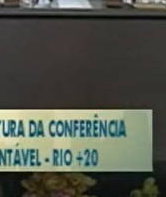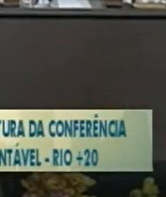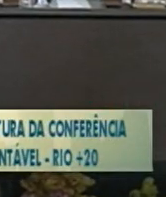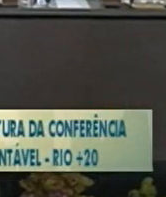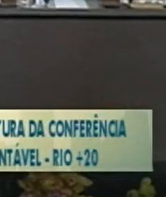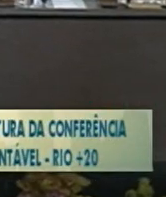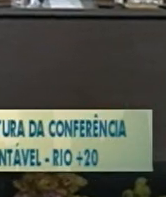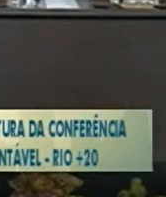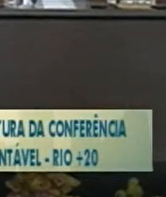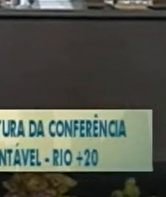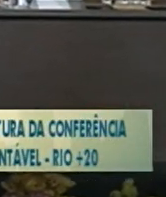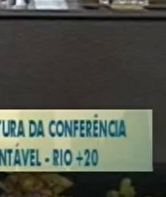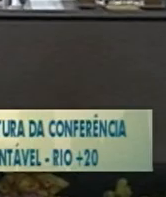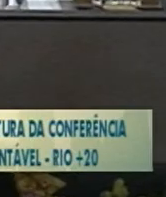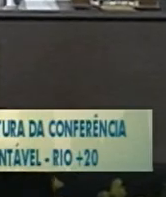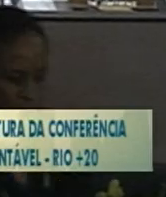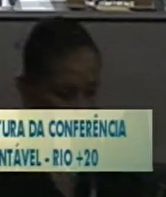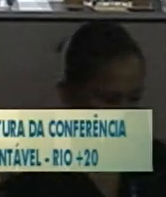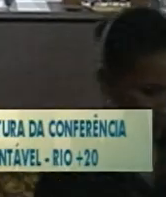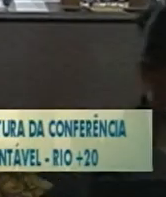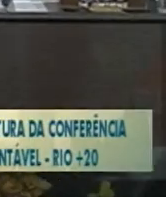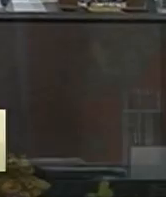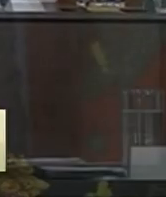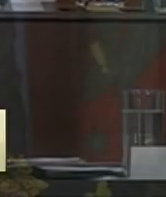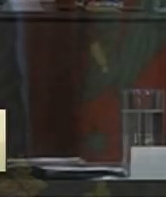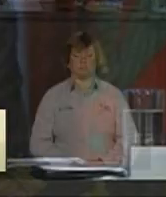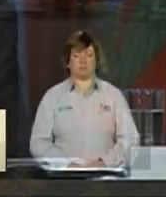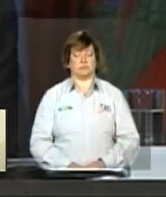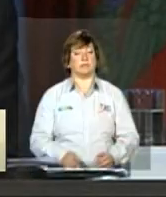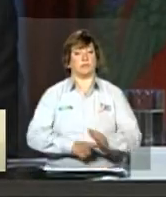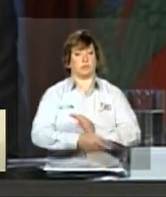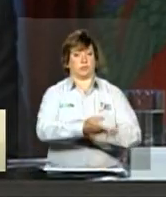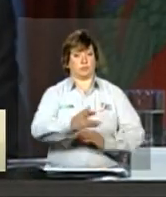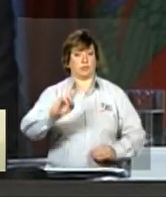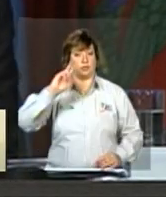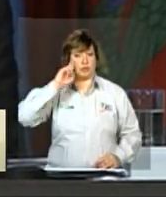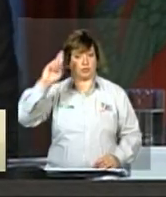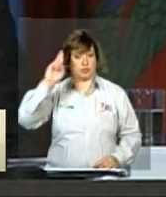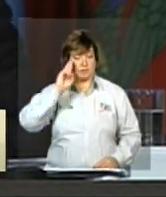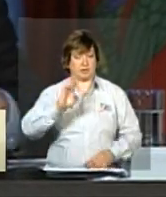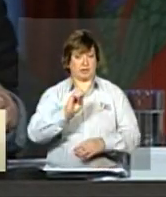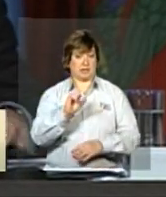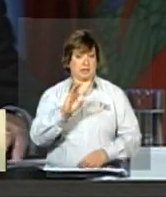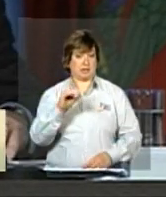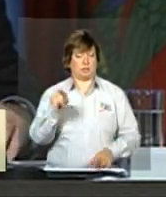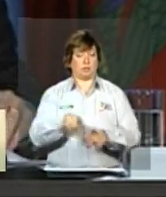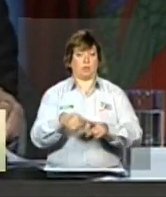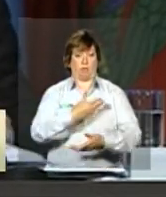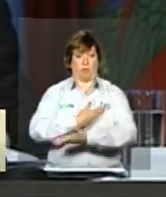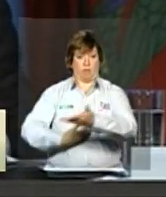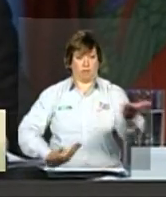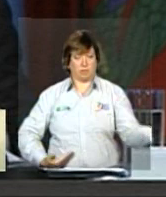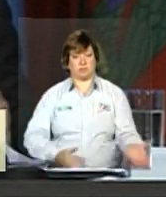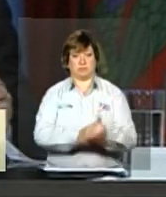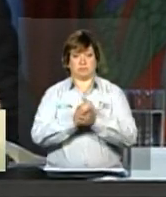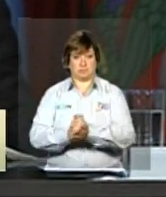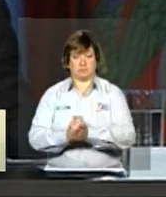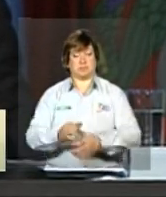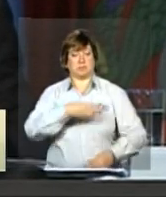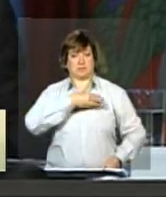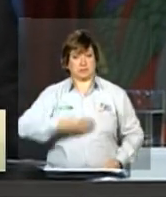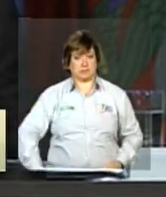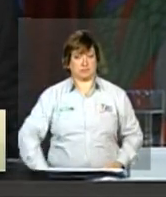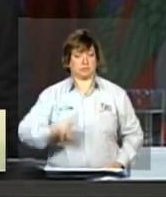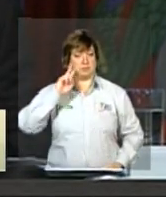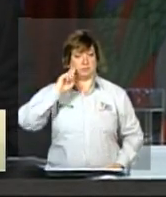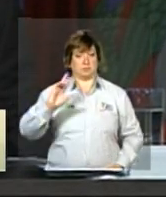Senhores chefes de Estado e Governo, senhor secretário-geral das Nações Unidas, ministros,